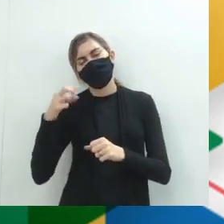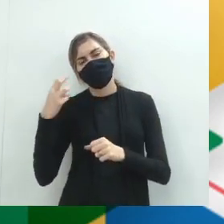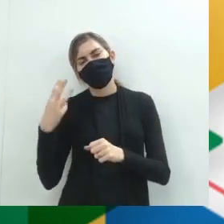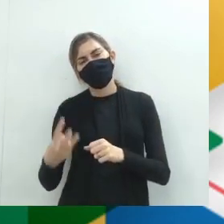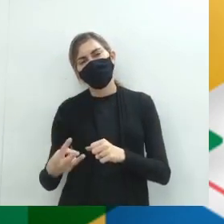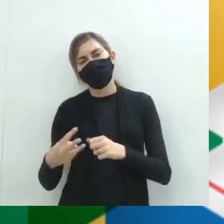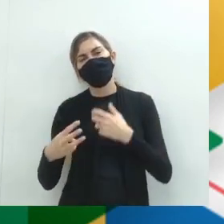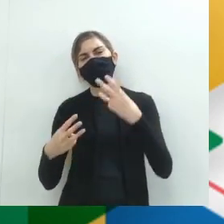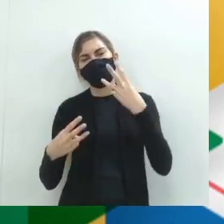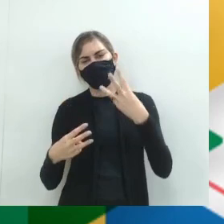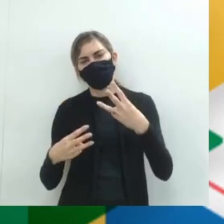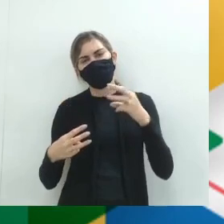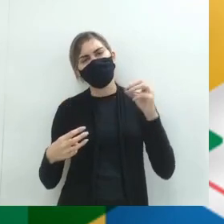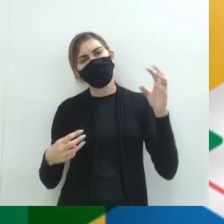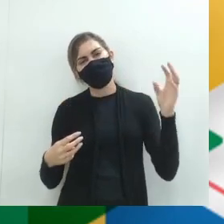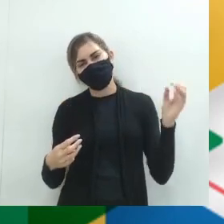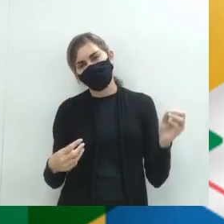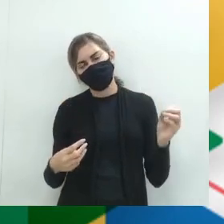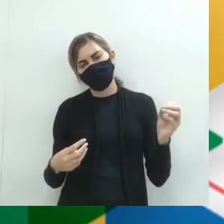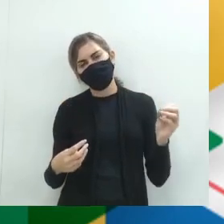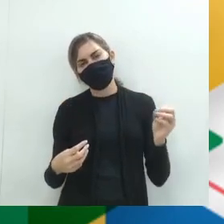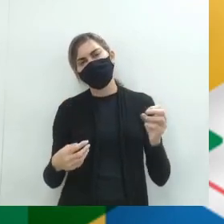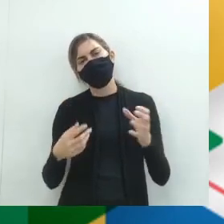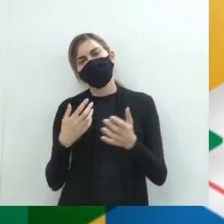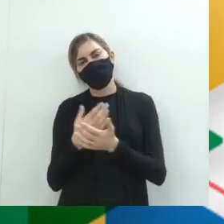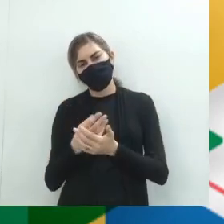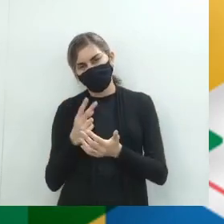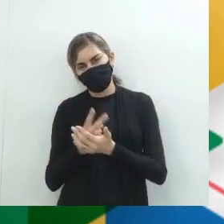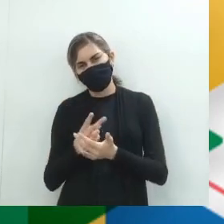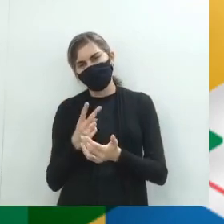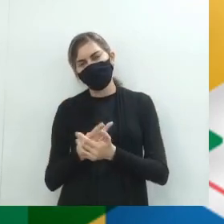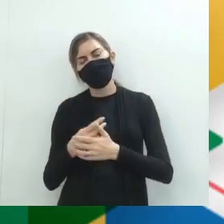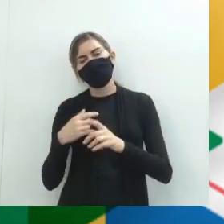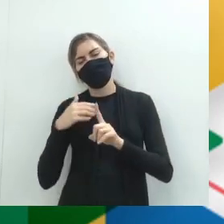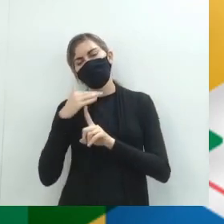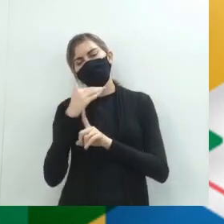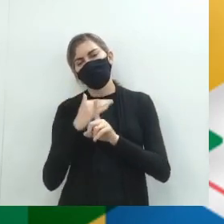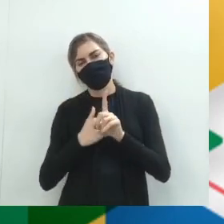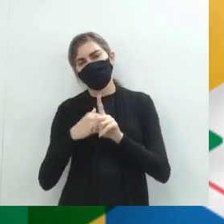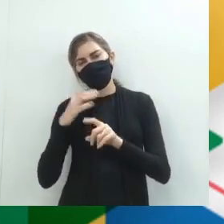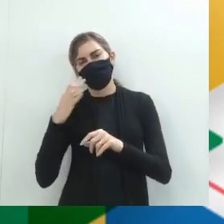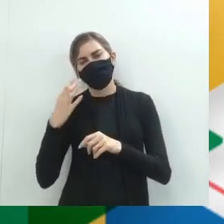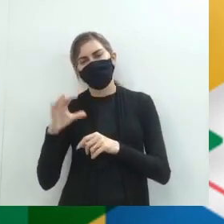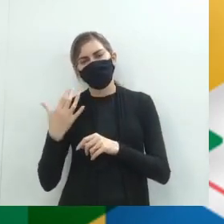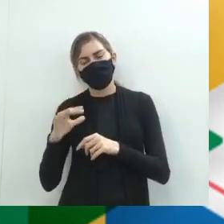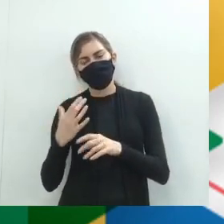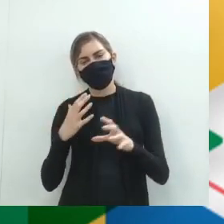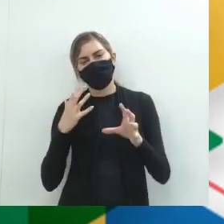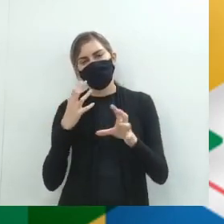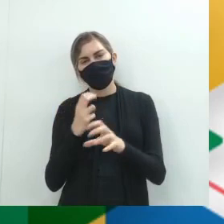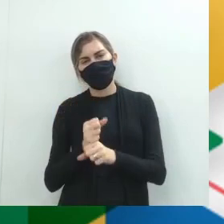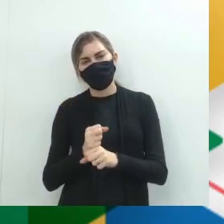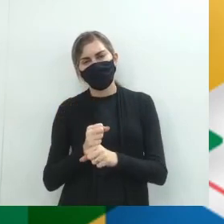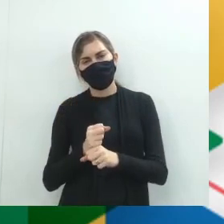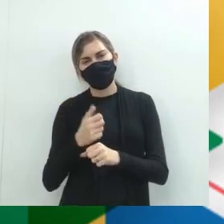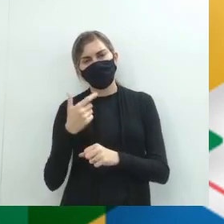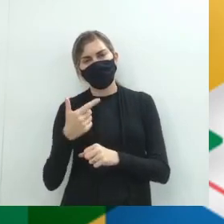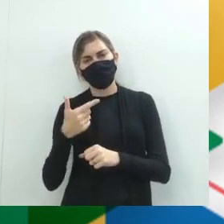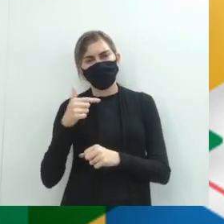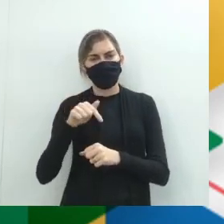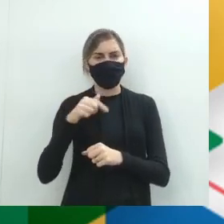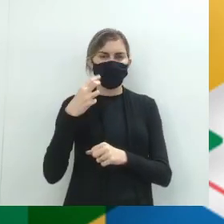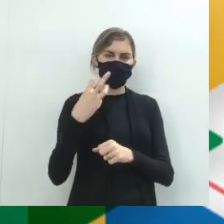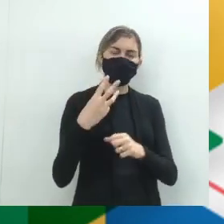273, 300 Kelvin. Então, toda vez que tiver a temperatura em Celsius e somar com 273,